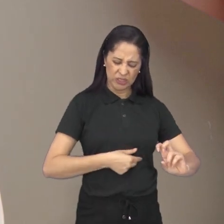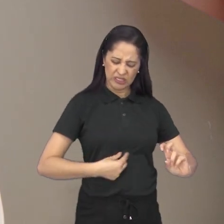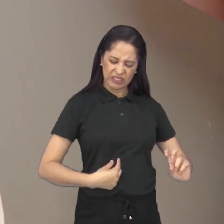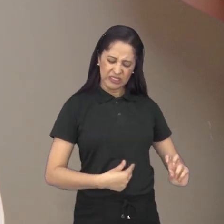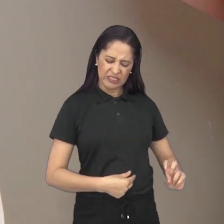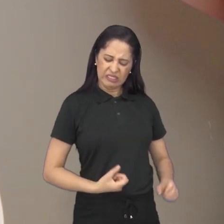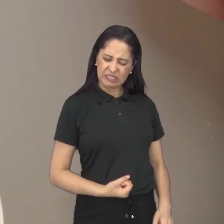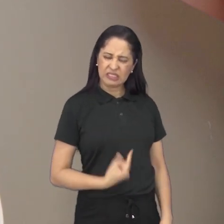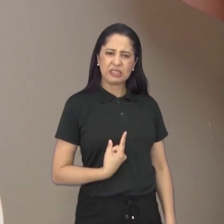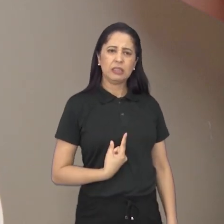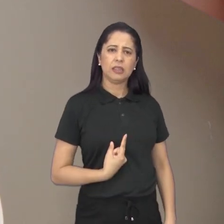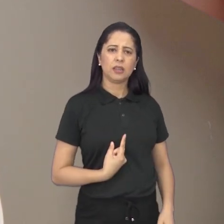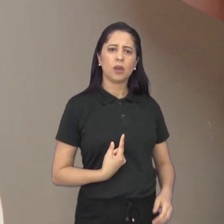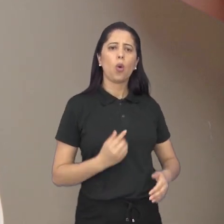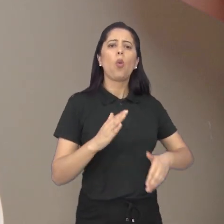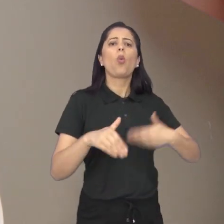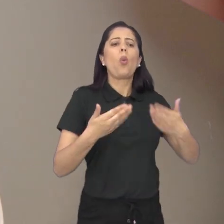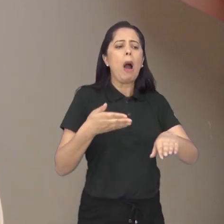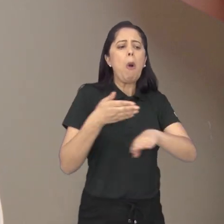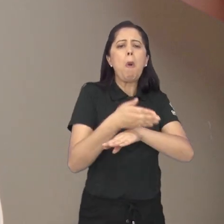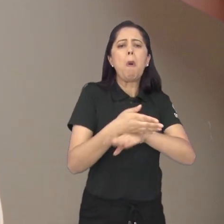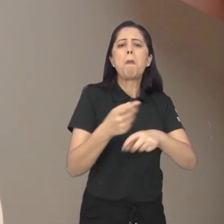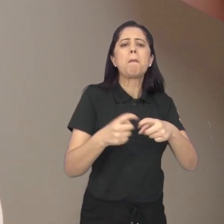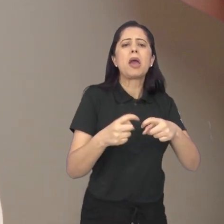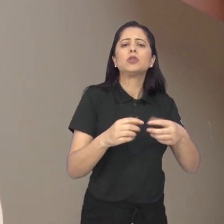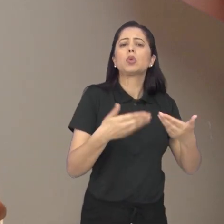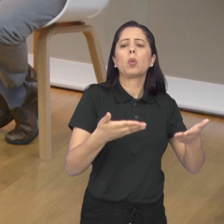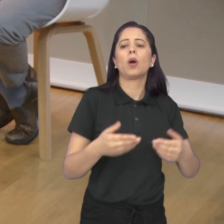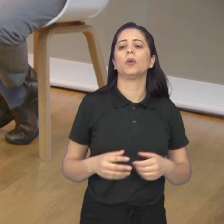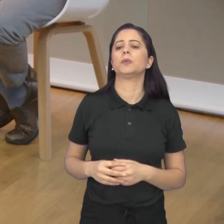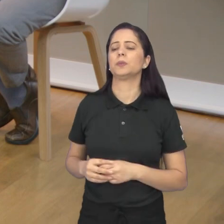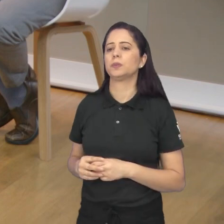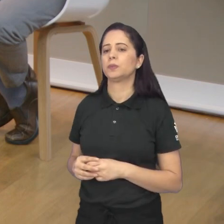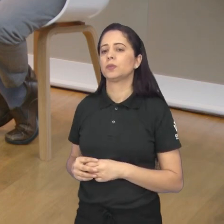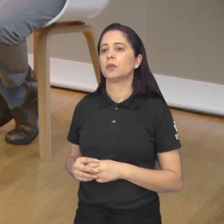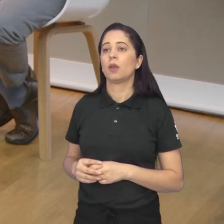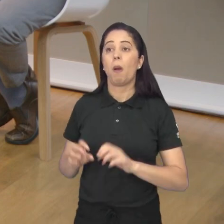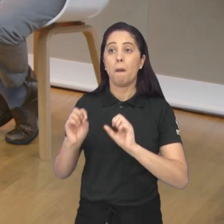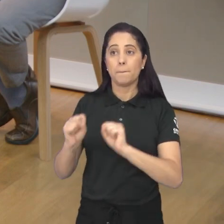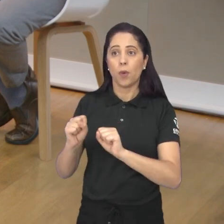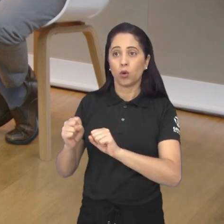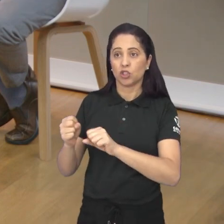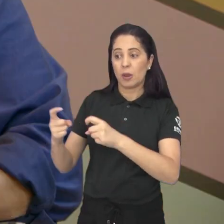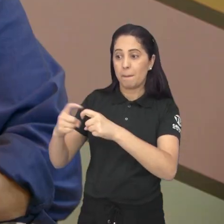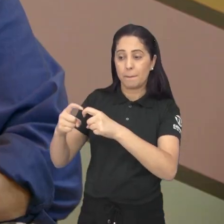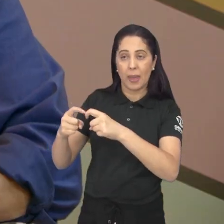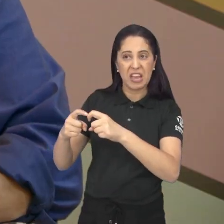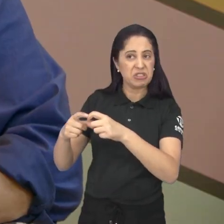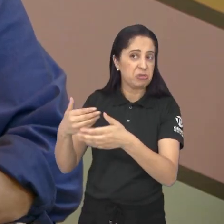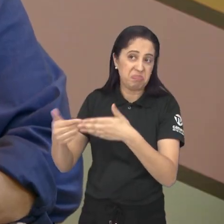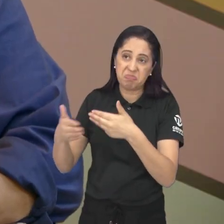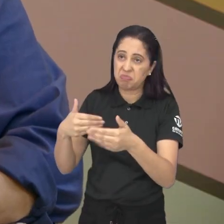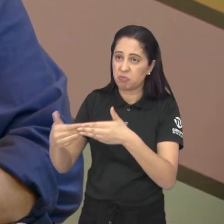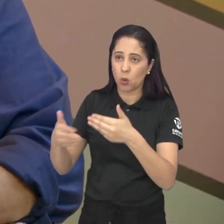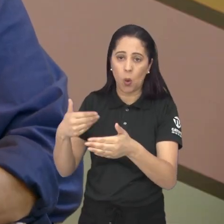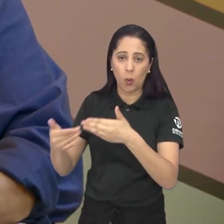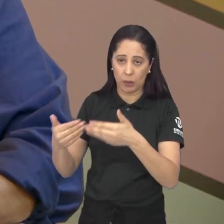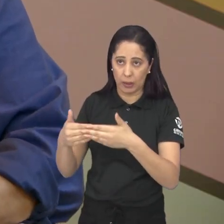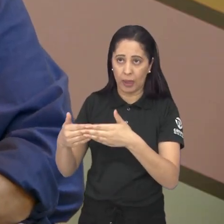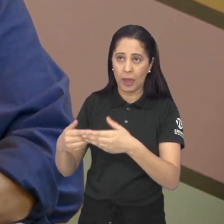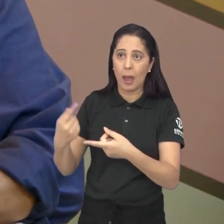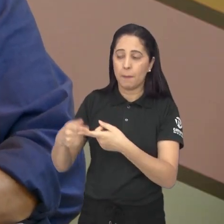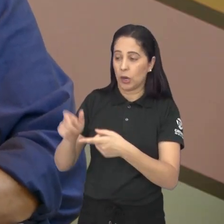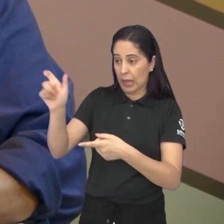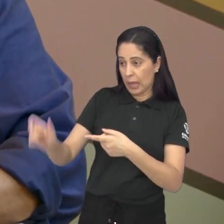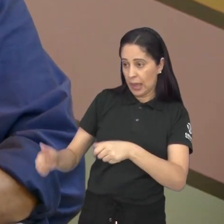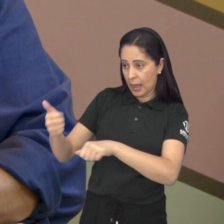está bem com o intestino dele. Qual especialista que ele deve procurar? Pode procurar, na verdade, qualquer médico, tá? Qualquer médico é